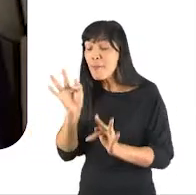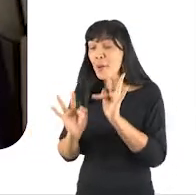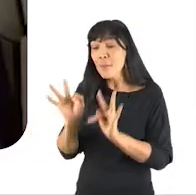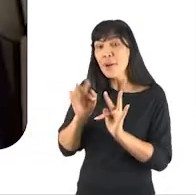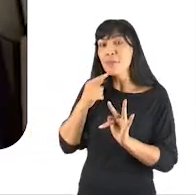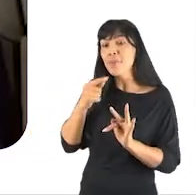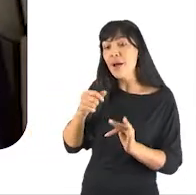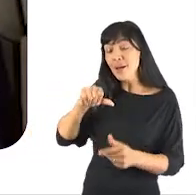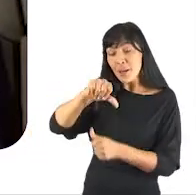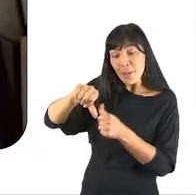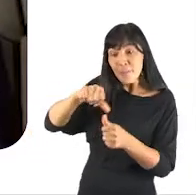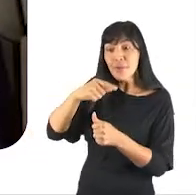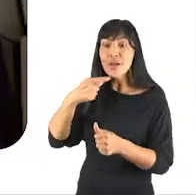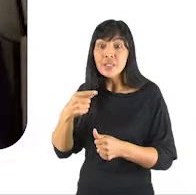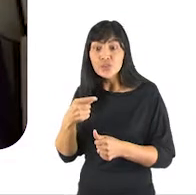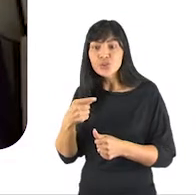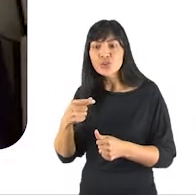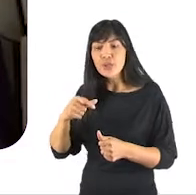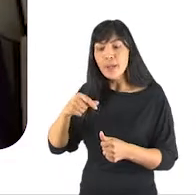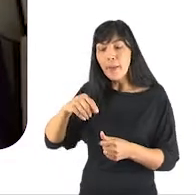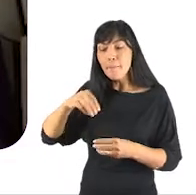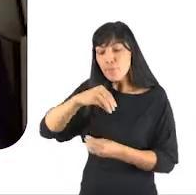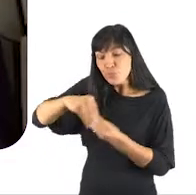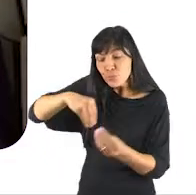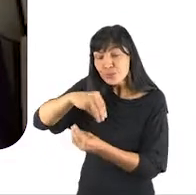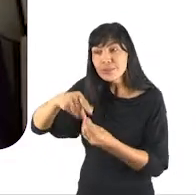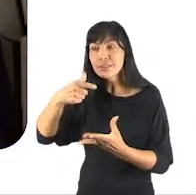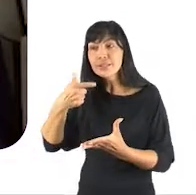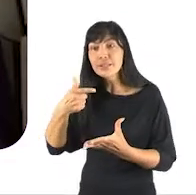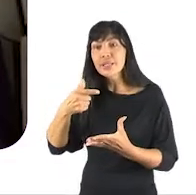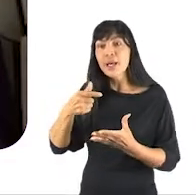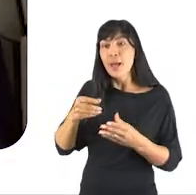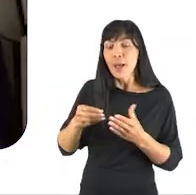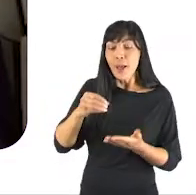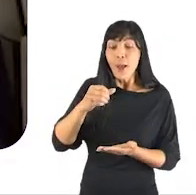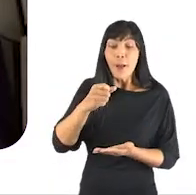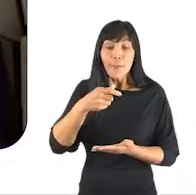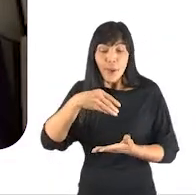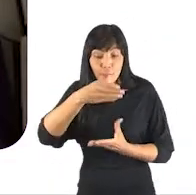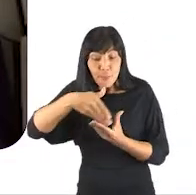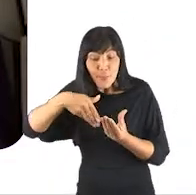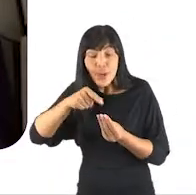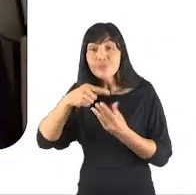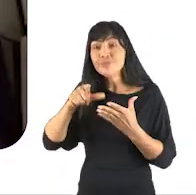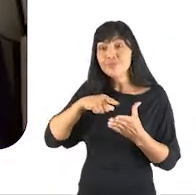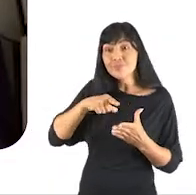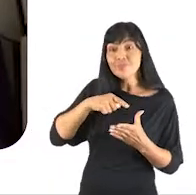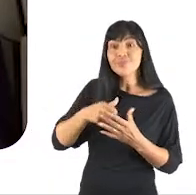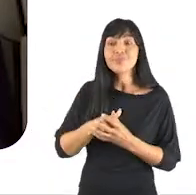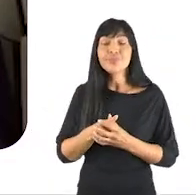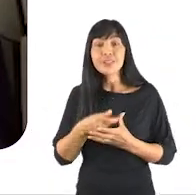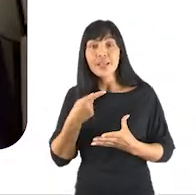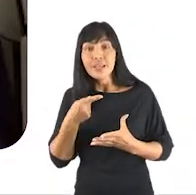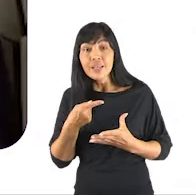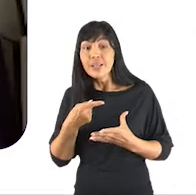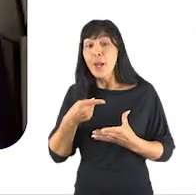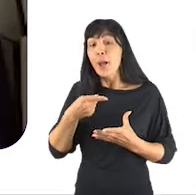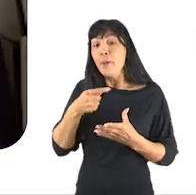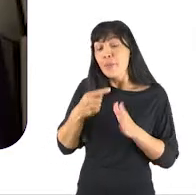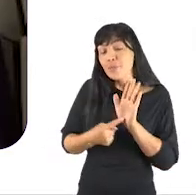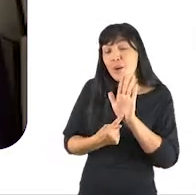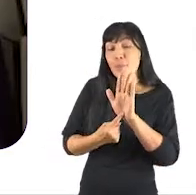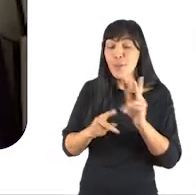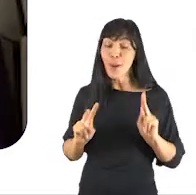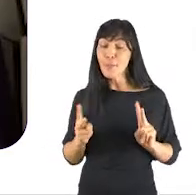tecnologias emergentes, de tecnologias de ruptura, né, para melhoria de processos, para questionamento da proposta de valor